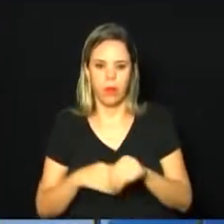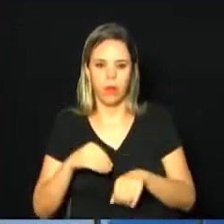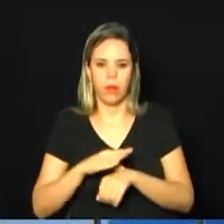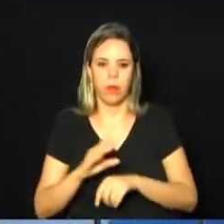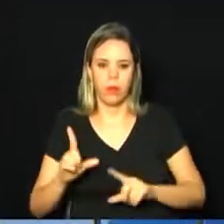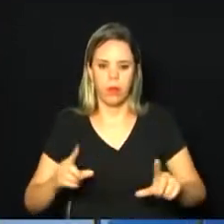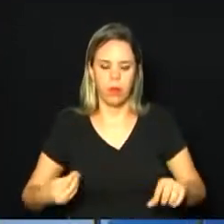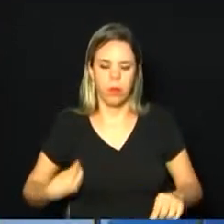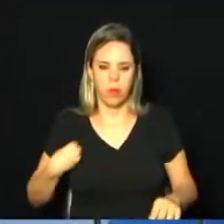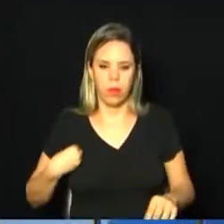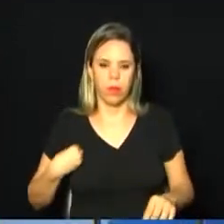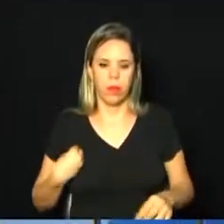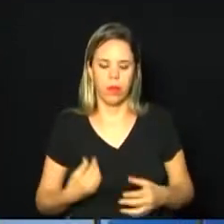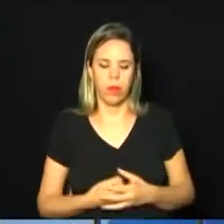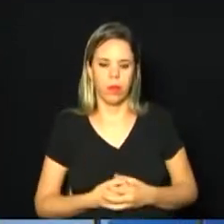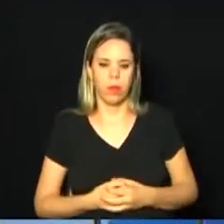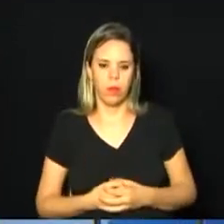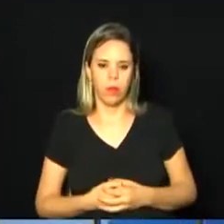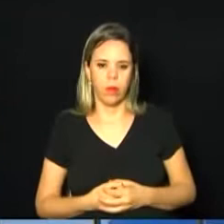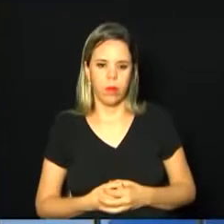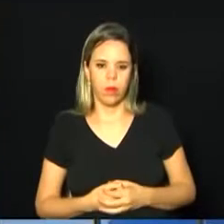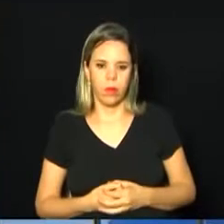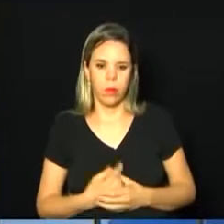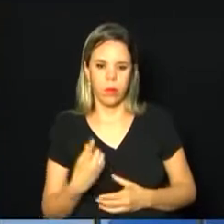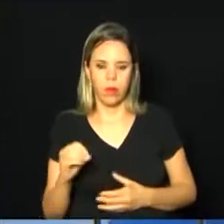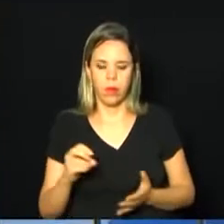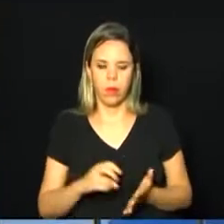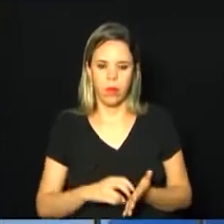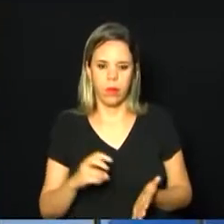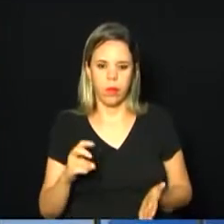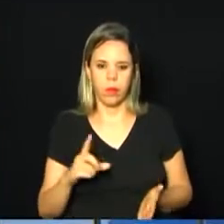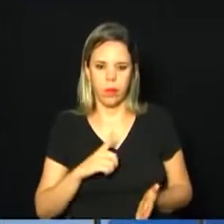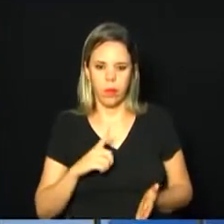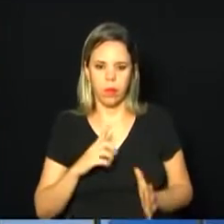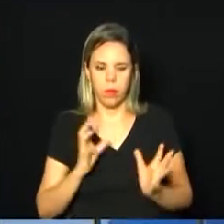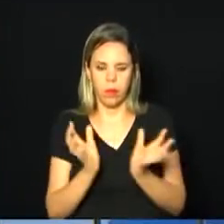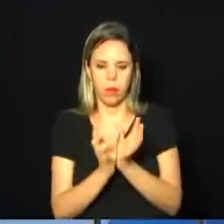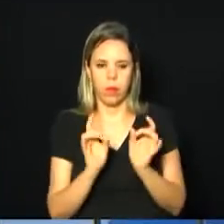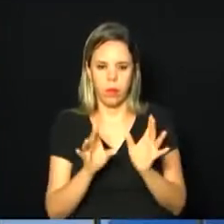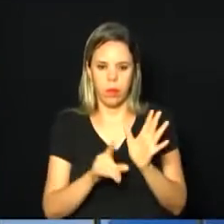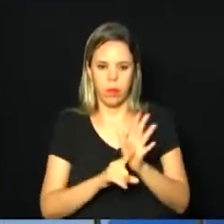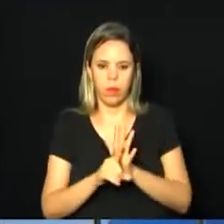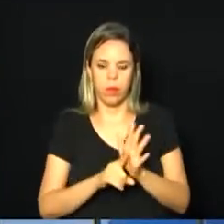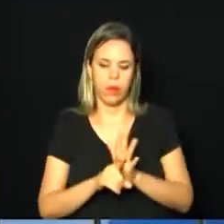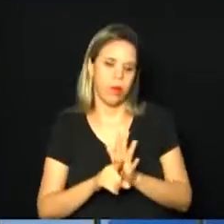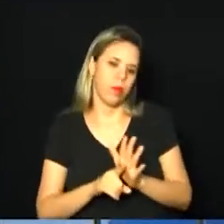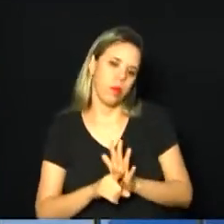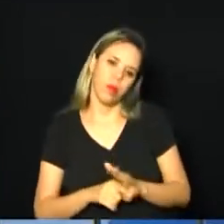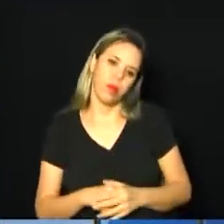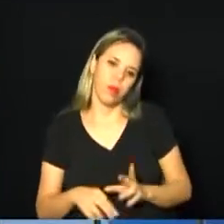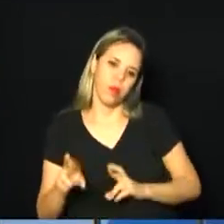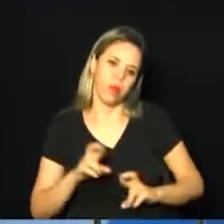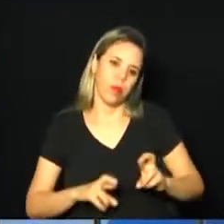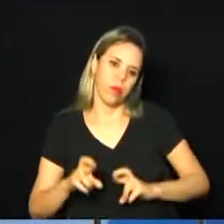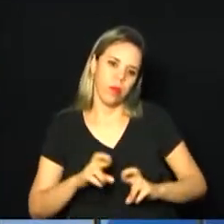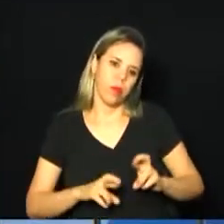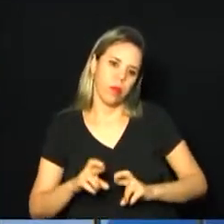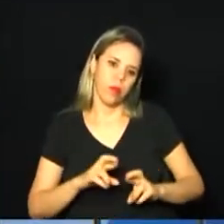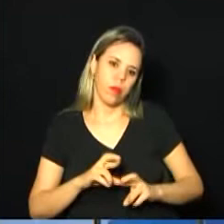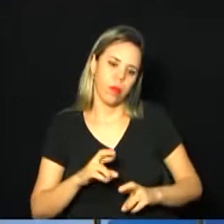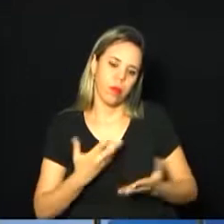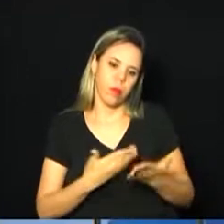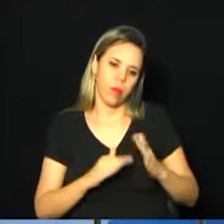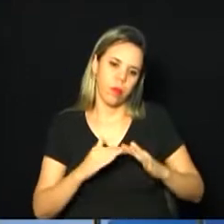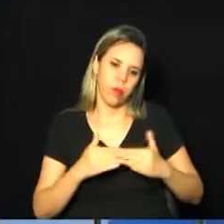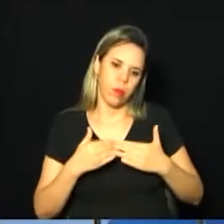transmissão ao vivo da TV Câmara Campinas as 10 horas então é a comissão especial de estudos que analisa a